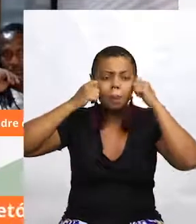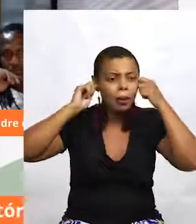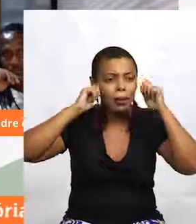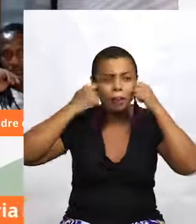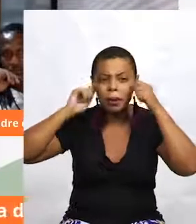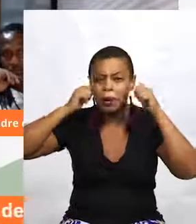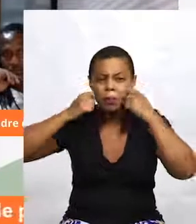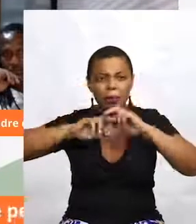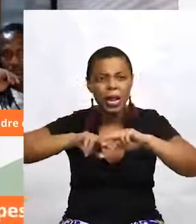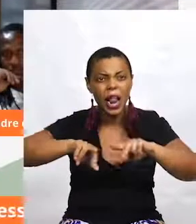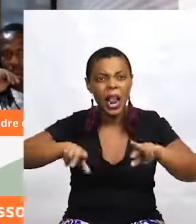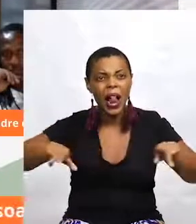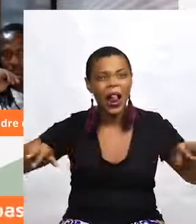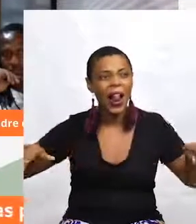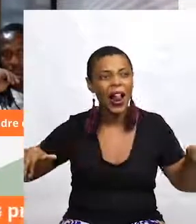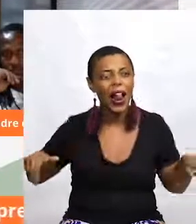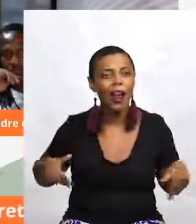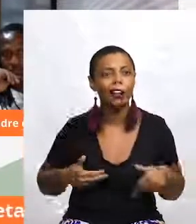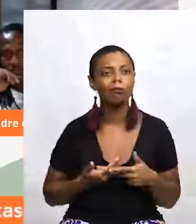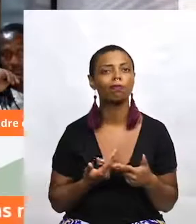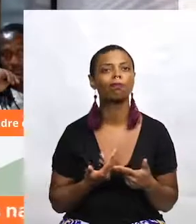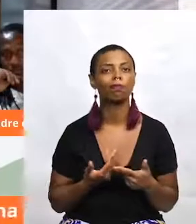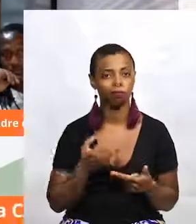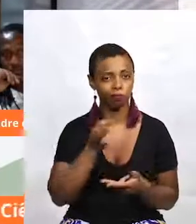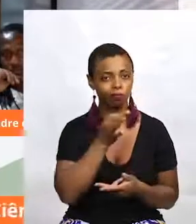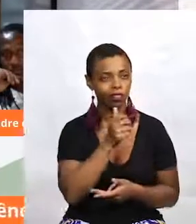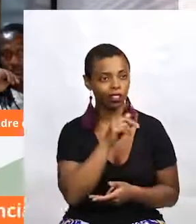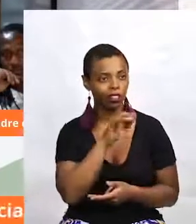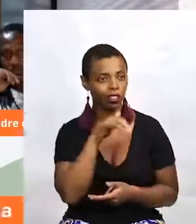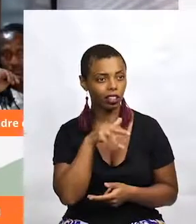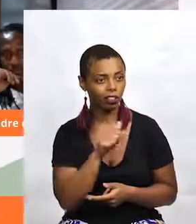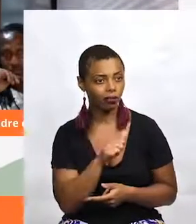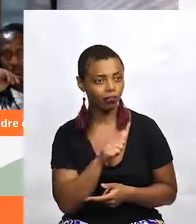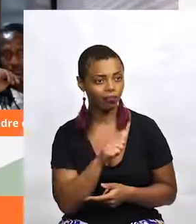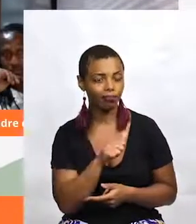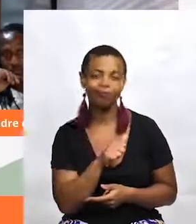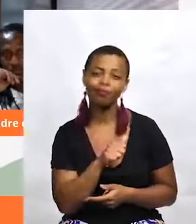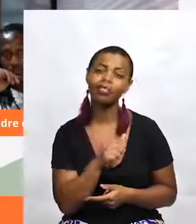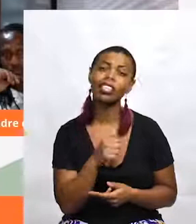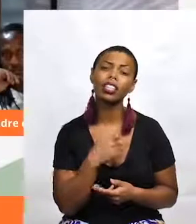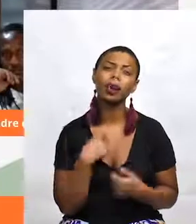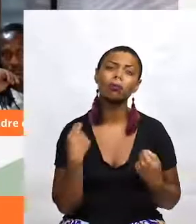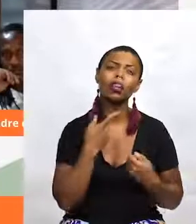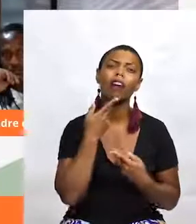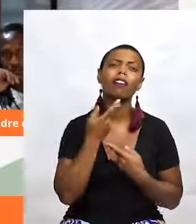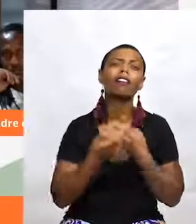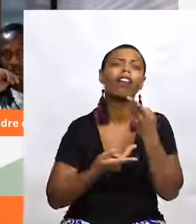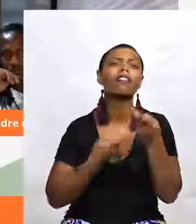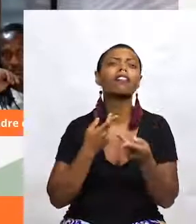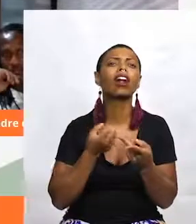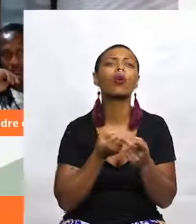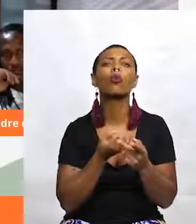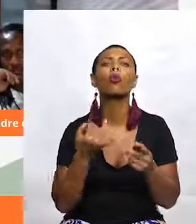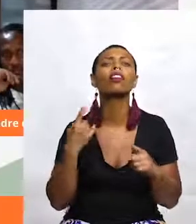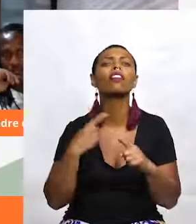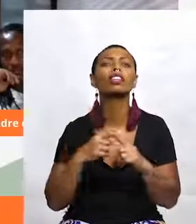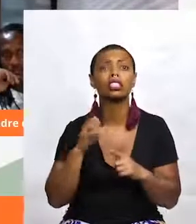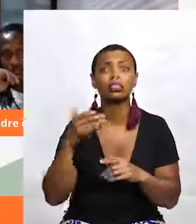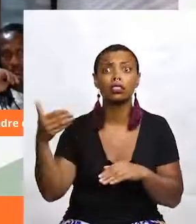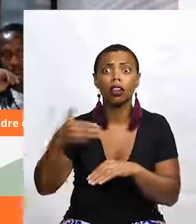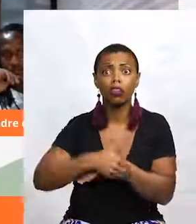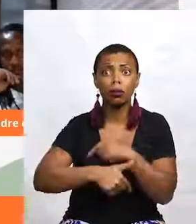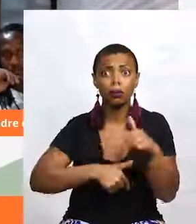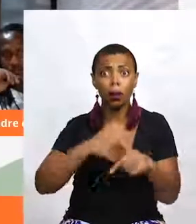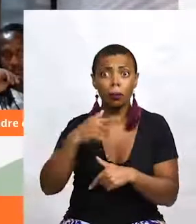pretes, né, Adriana? E quantas vezes eu vou ter que repetir que se você está aqui para fazer o seu serviço, faça,